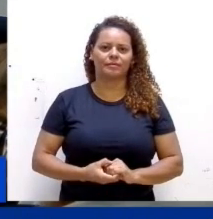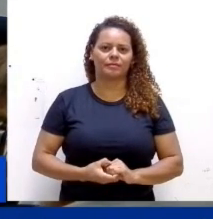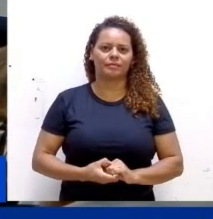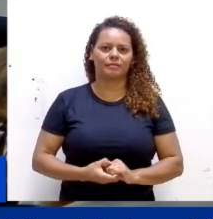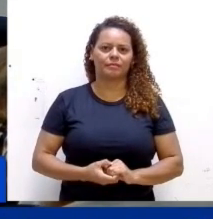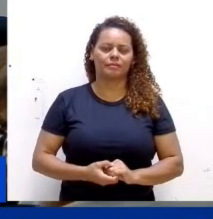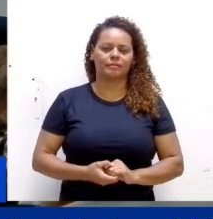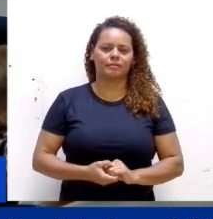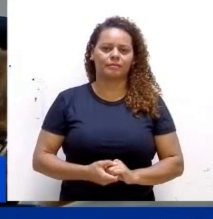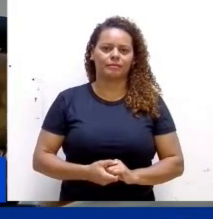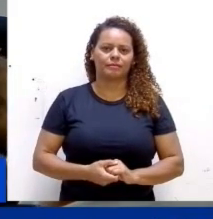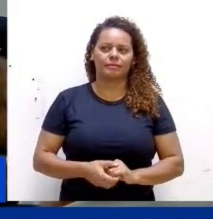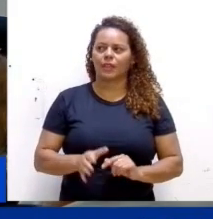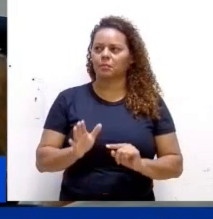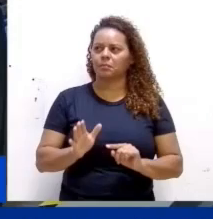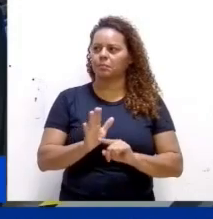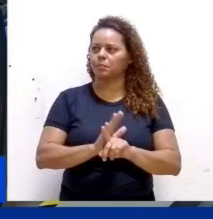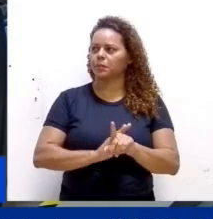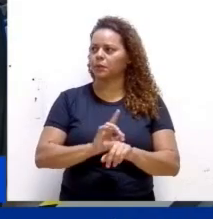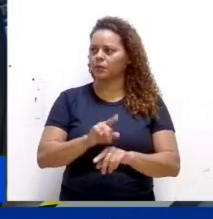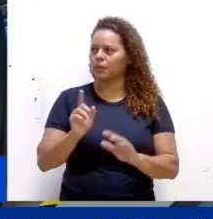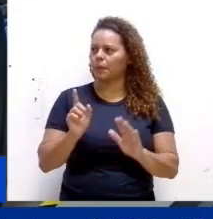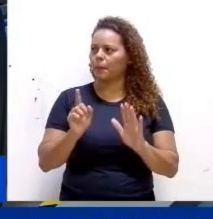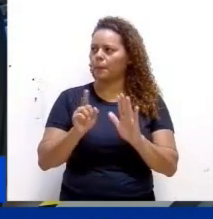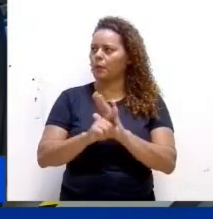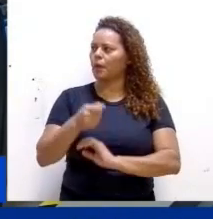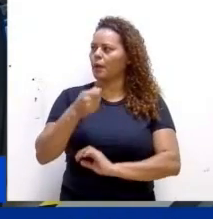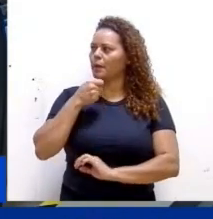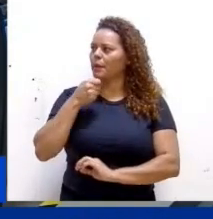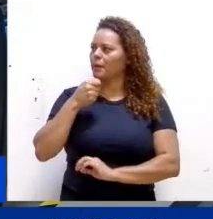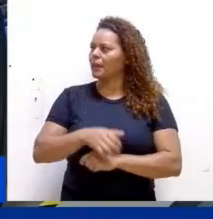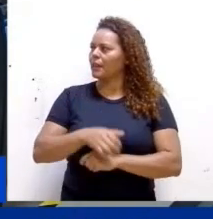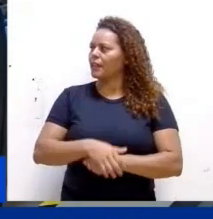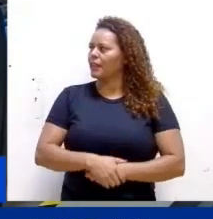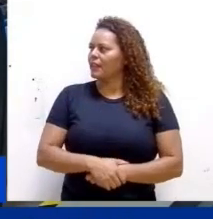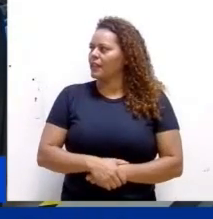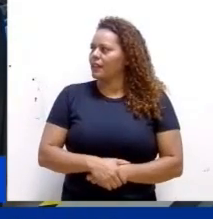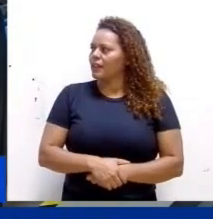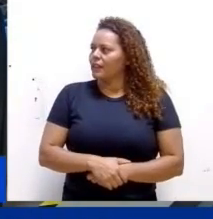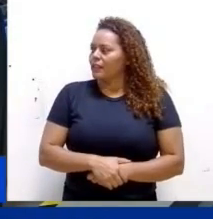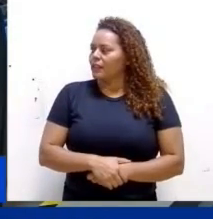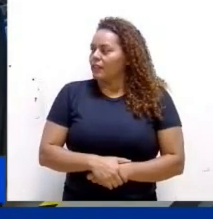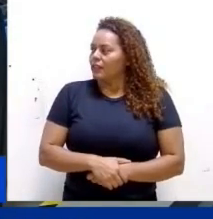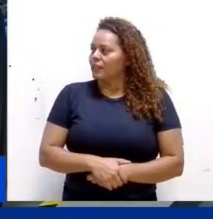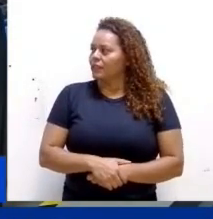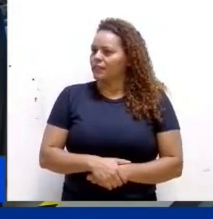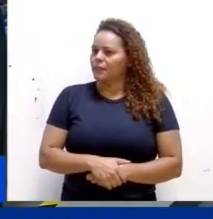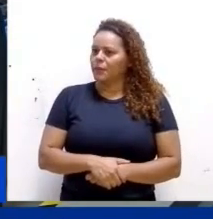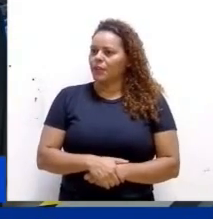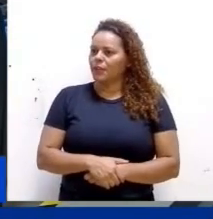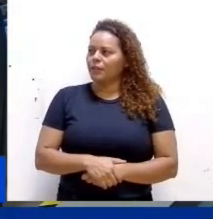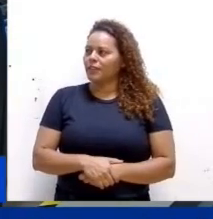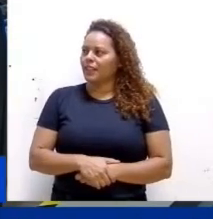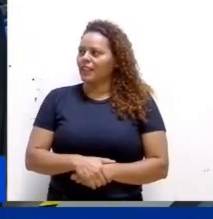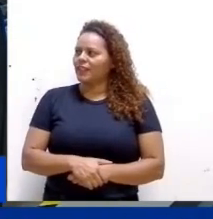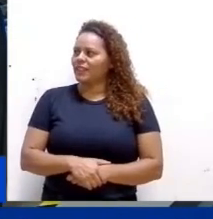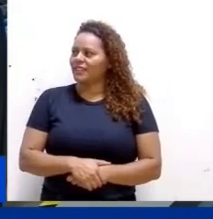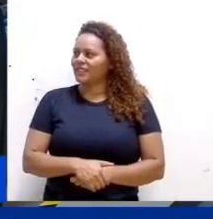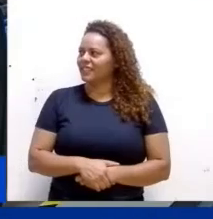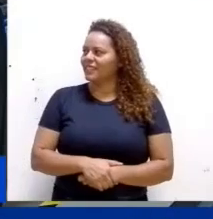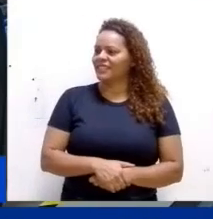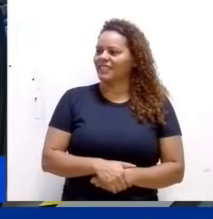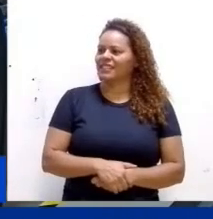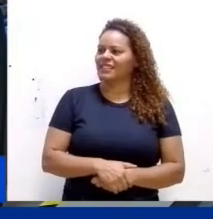Não entendi. Espera aí que eu vou aí contigo. Imagem ampla do auditório. A palestrante se dirige à passarela do meio